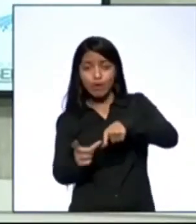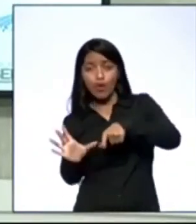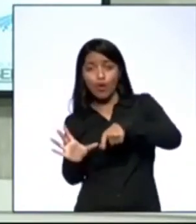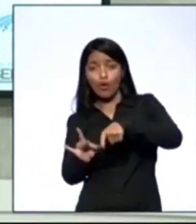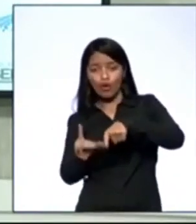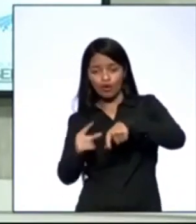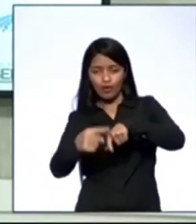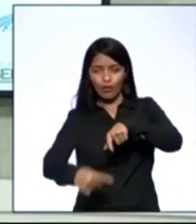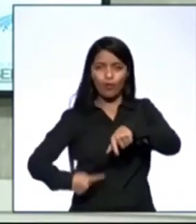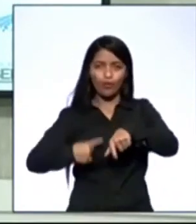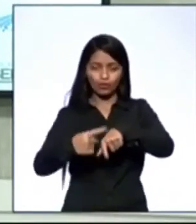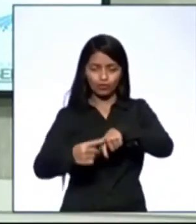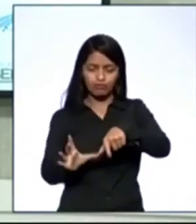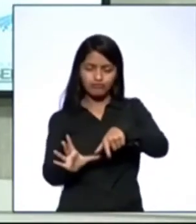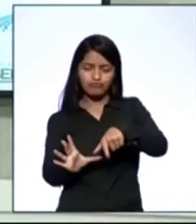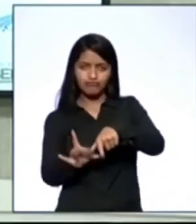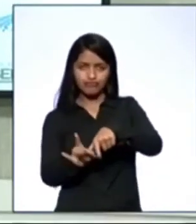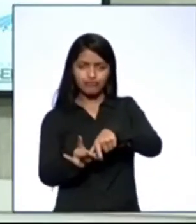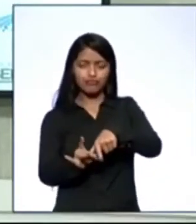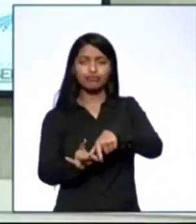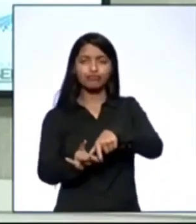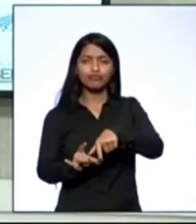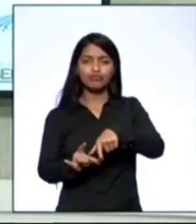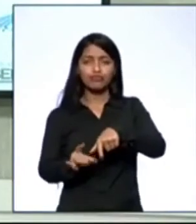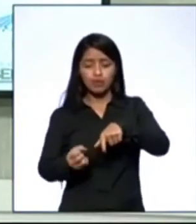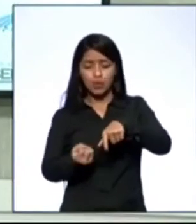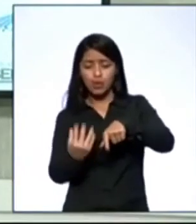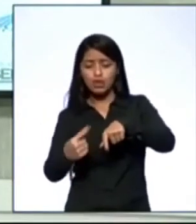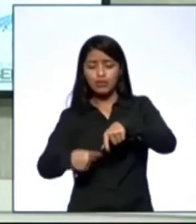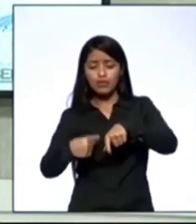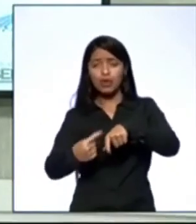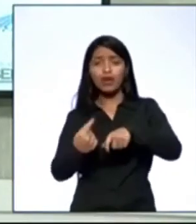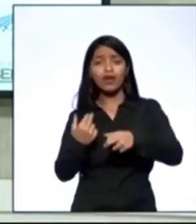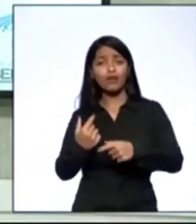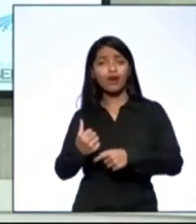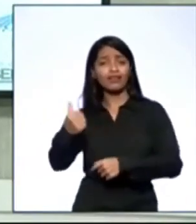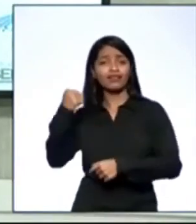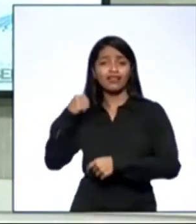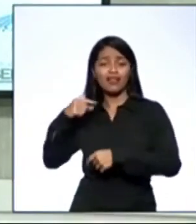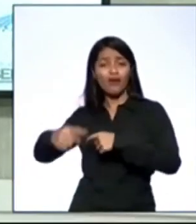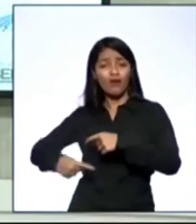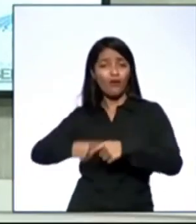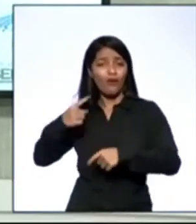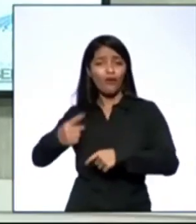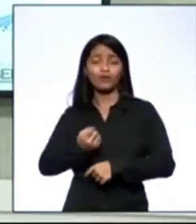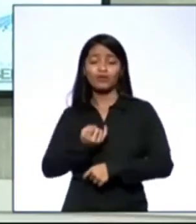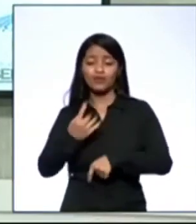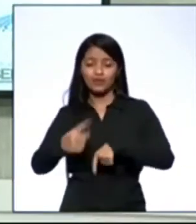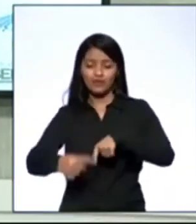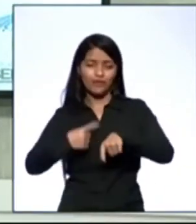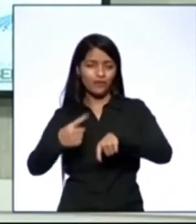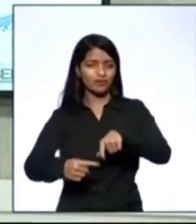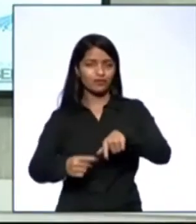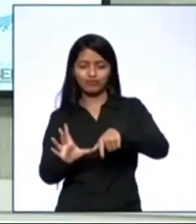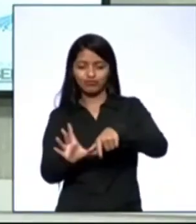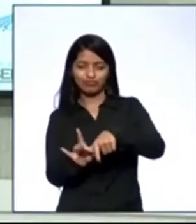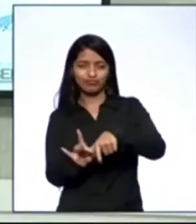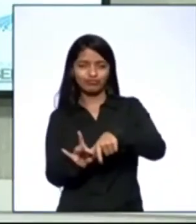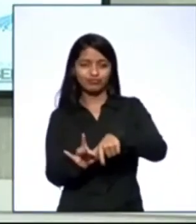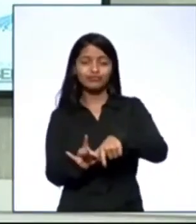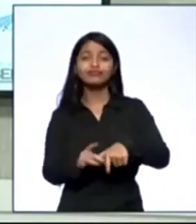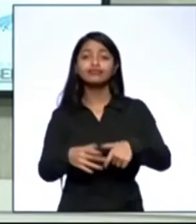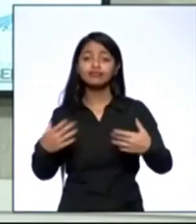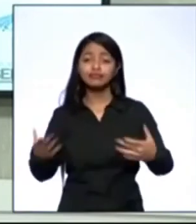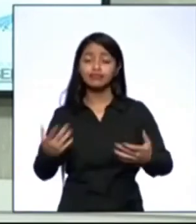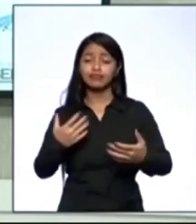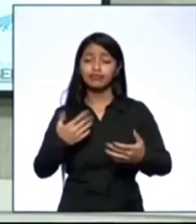a frequência ou o número de voltas da catraca é a frequência ou o número de voltas da roda traseira. Então eu posso escrever